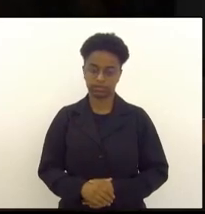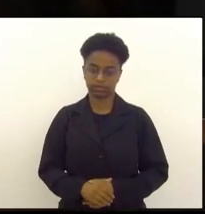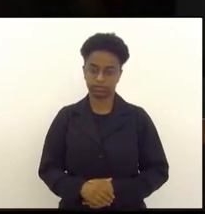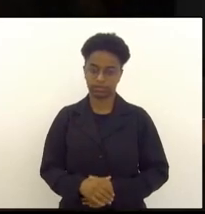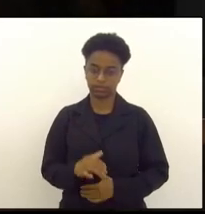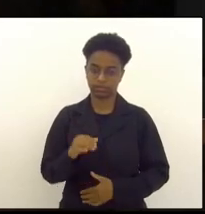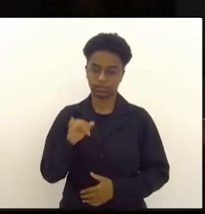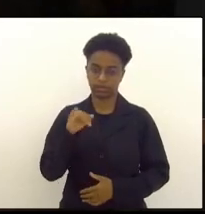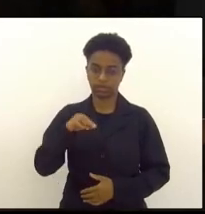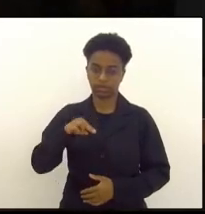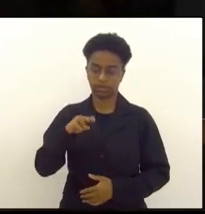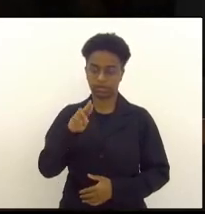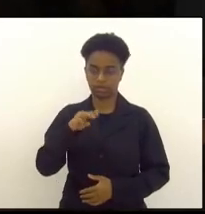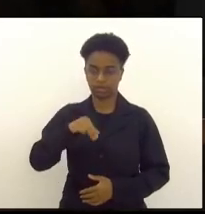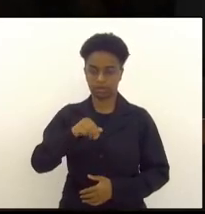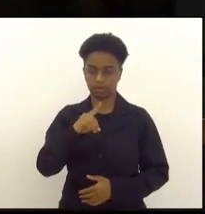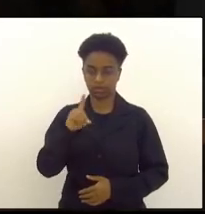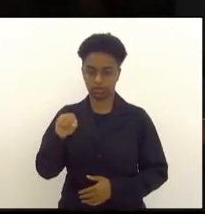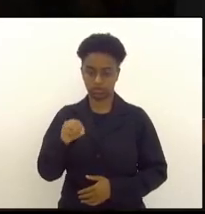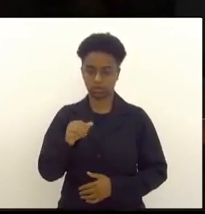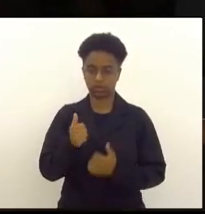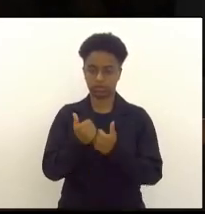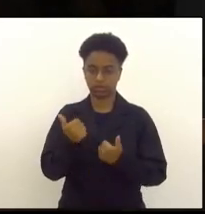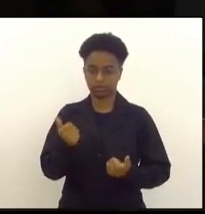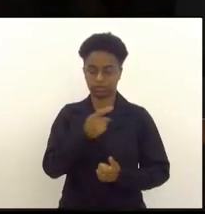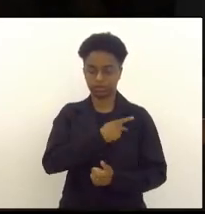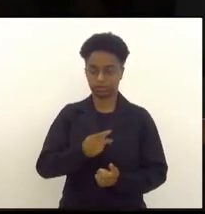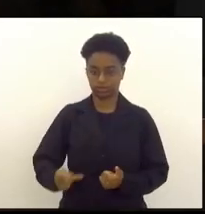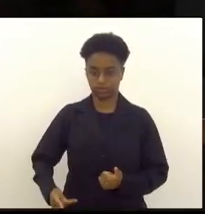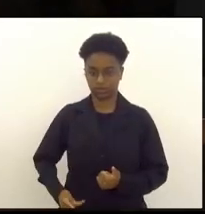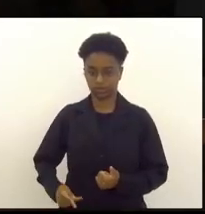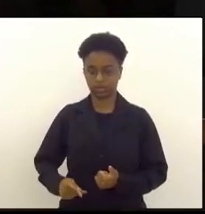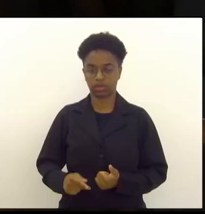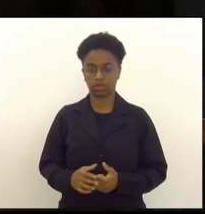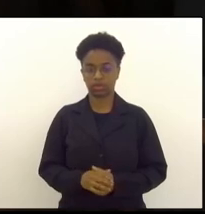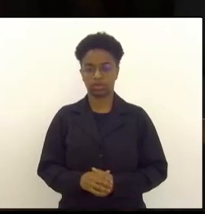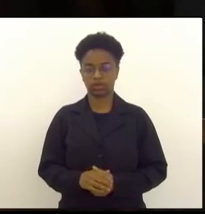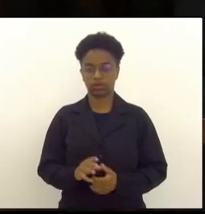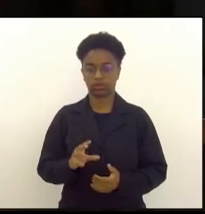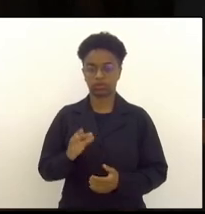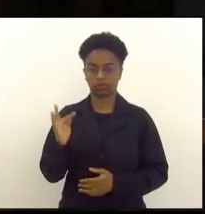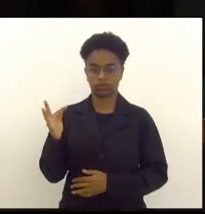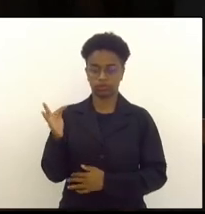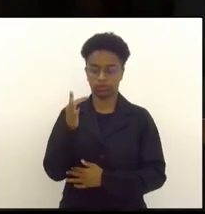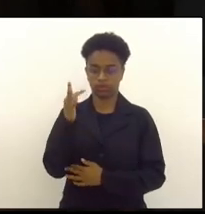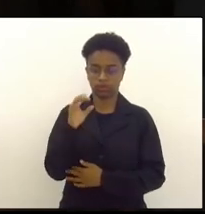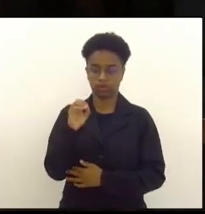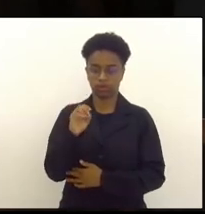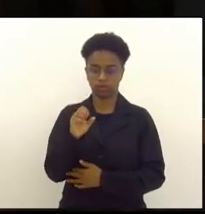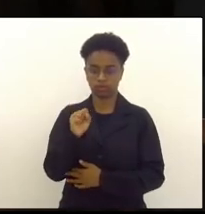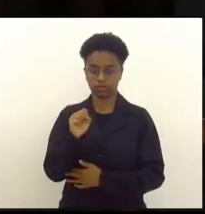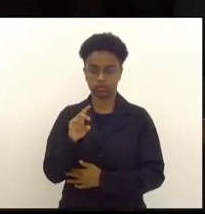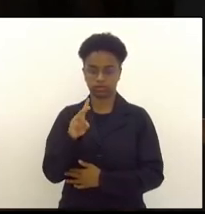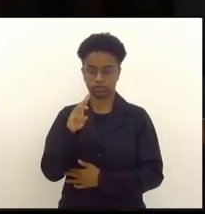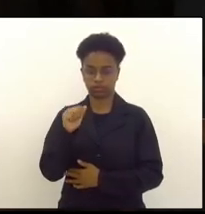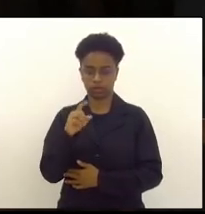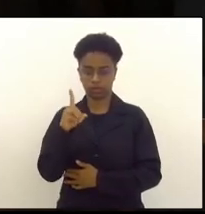Doutor Hermano Albuquerque de Castro, vice-presidente da Fundação Oswaldo Cruz. Doutor